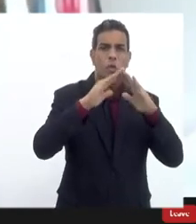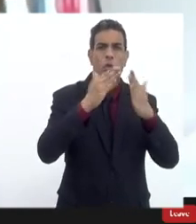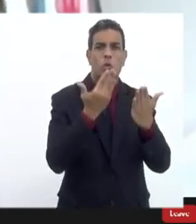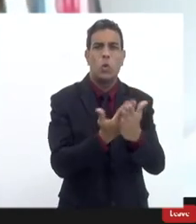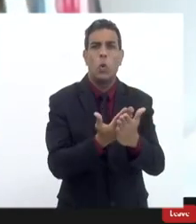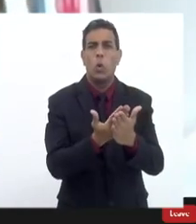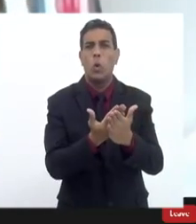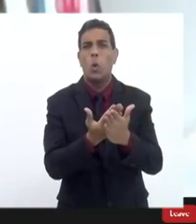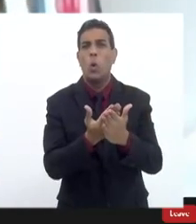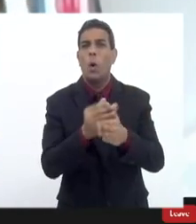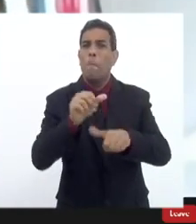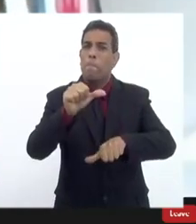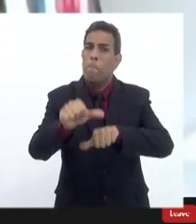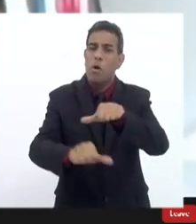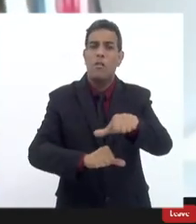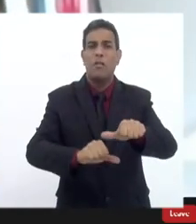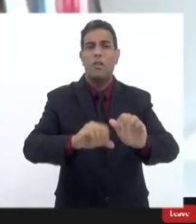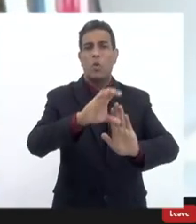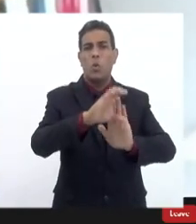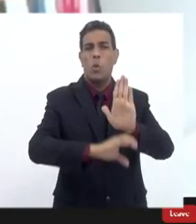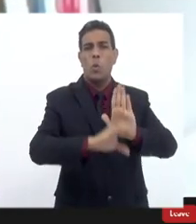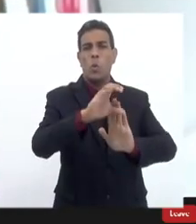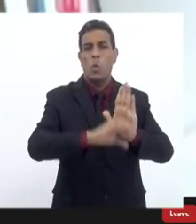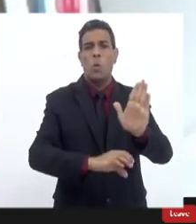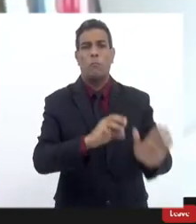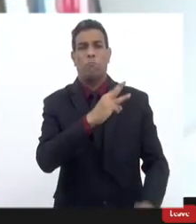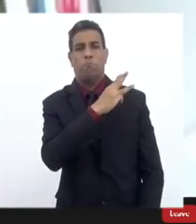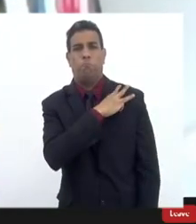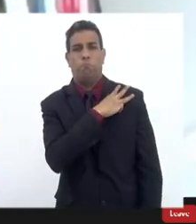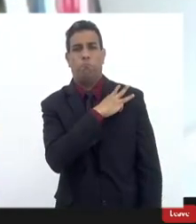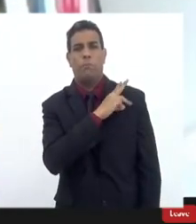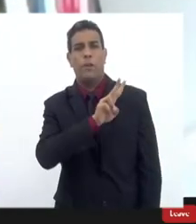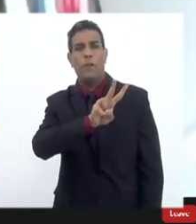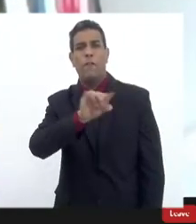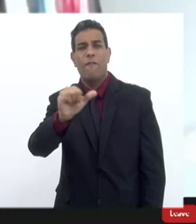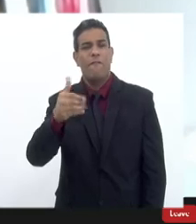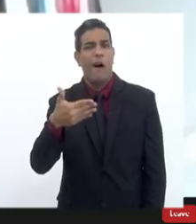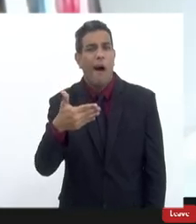ensino médio, especialmente porque vai atingir